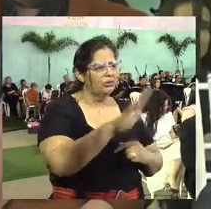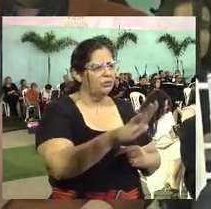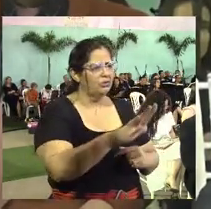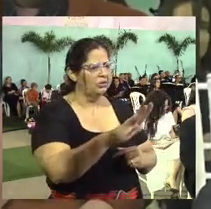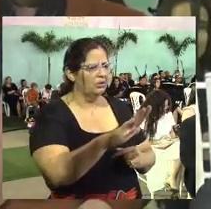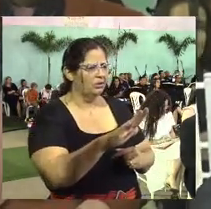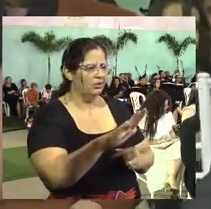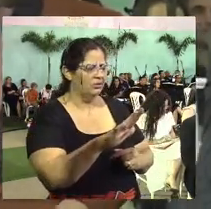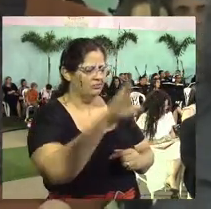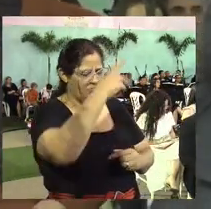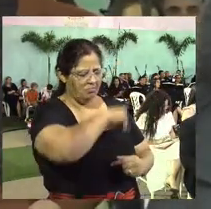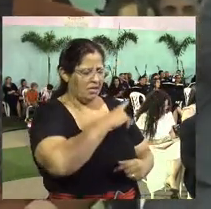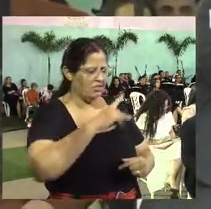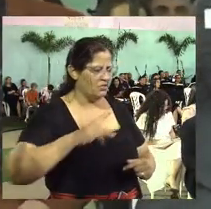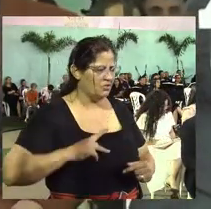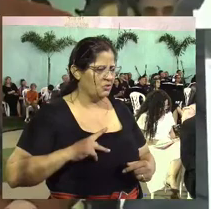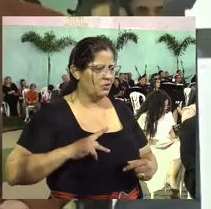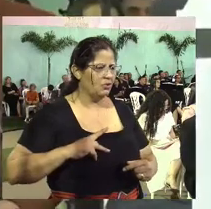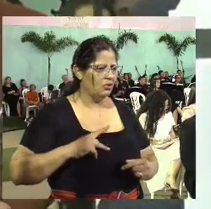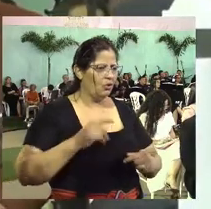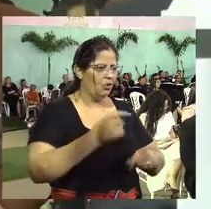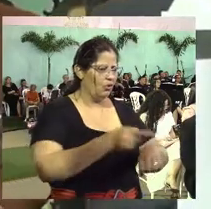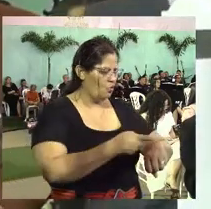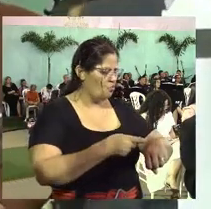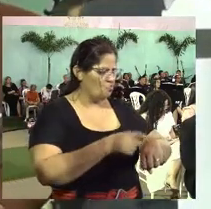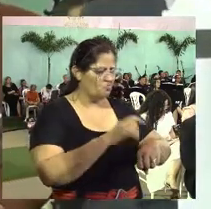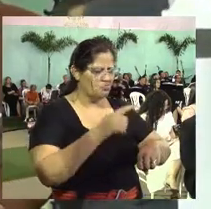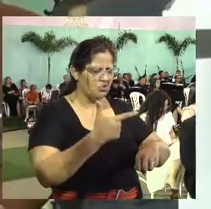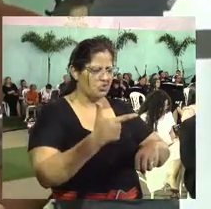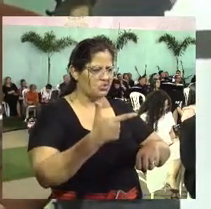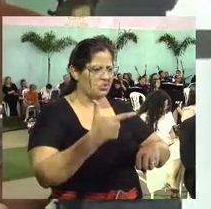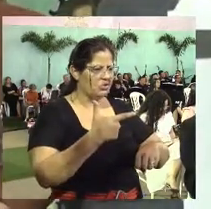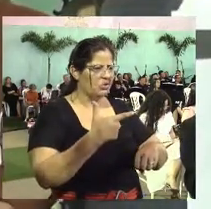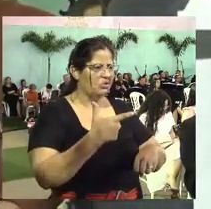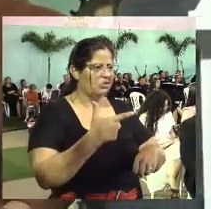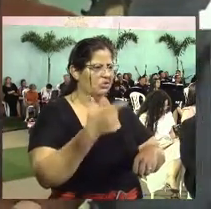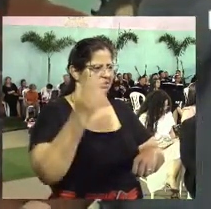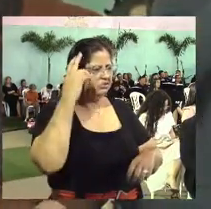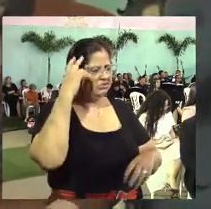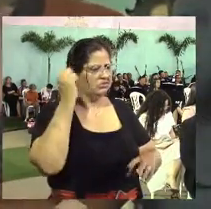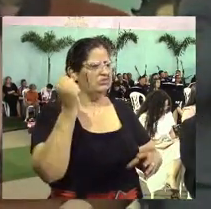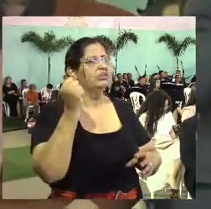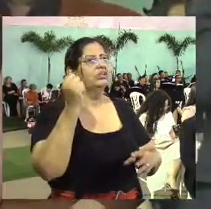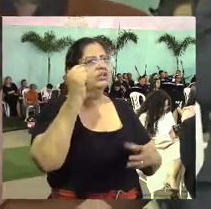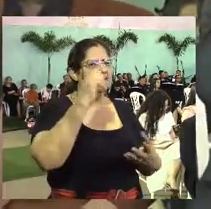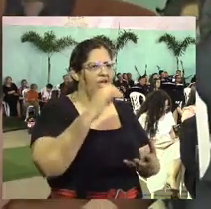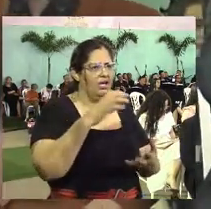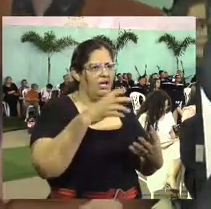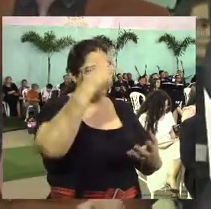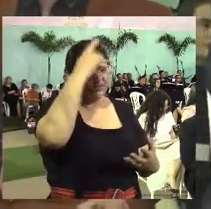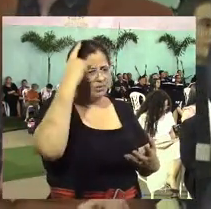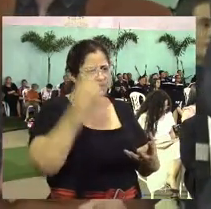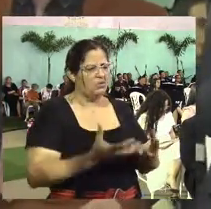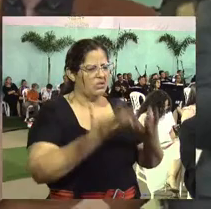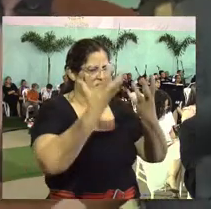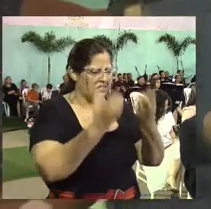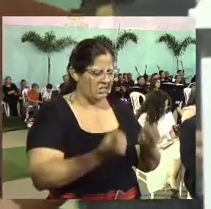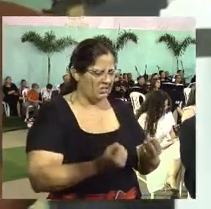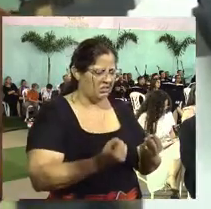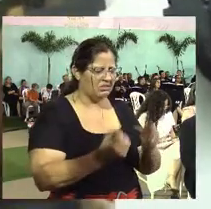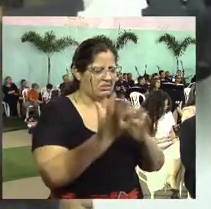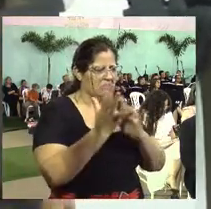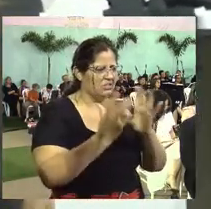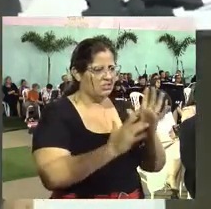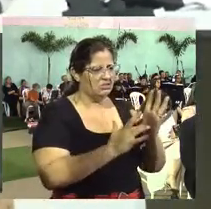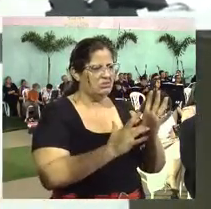o pastor Amado Filho pastor Diego duas horas da manhã e as almas aceitando Jesus para glória de Deus é estilo